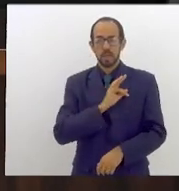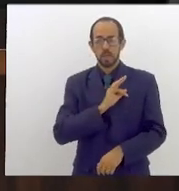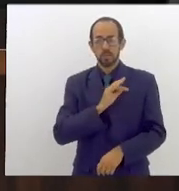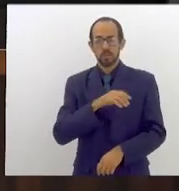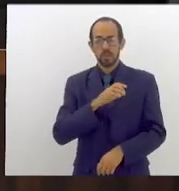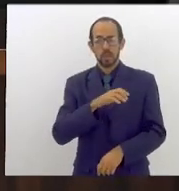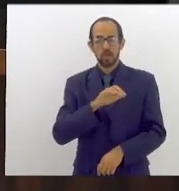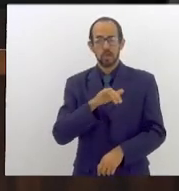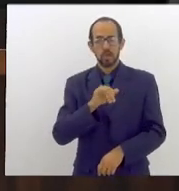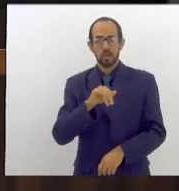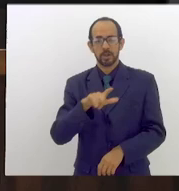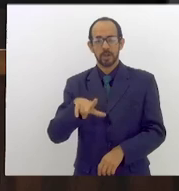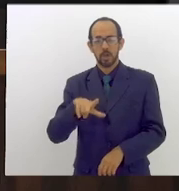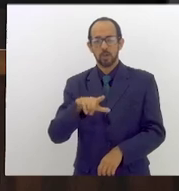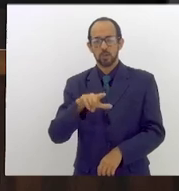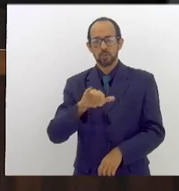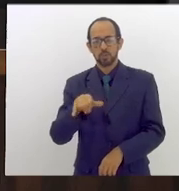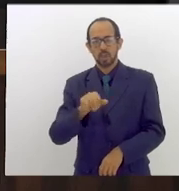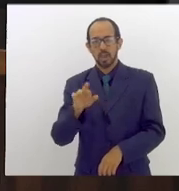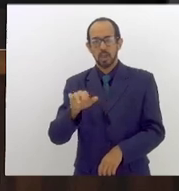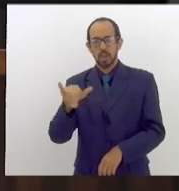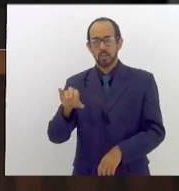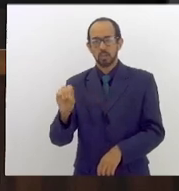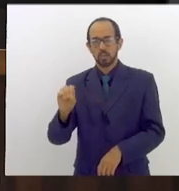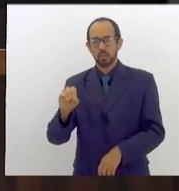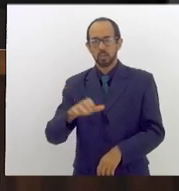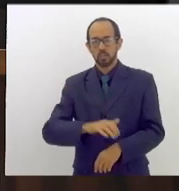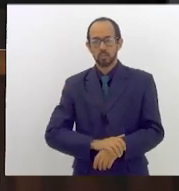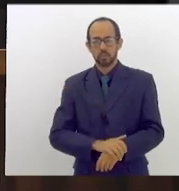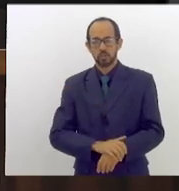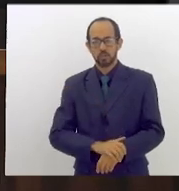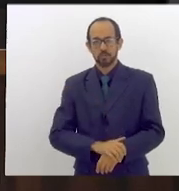Coronel Jairo estado do Alexandre Freitas